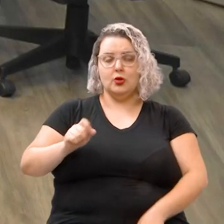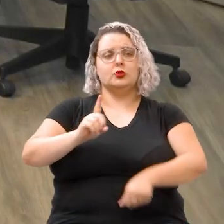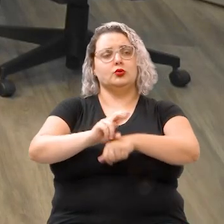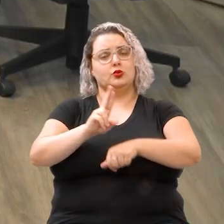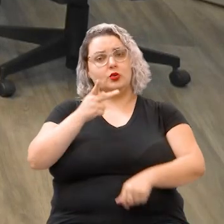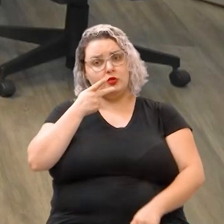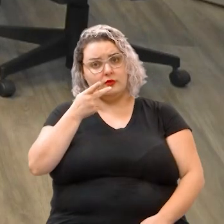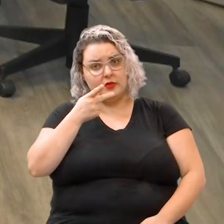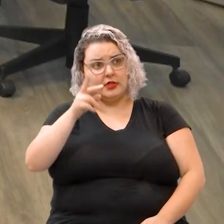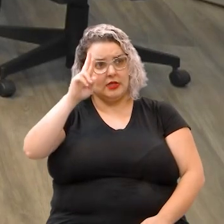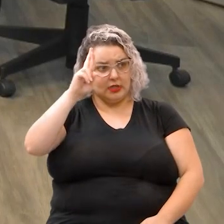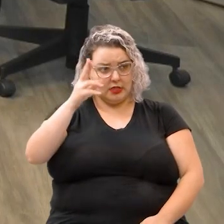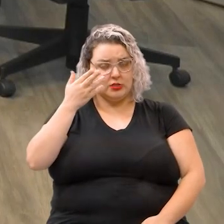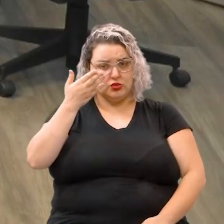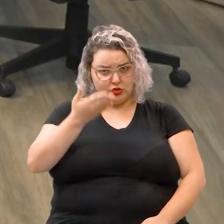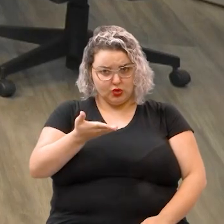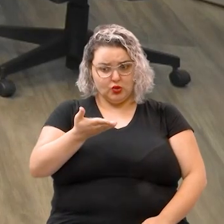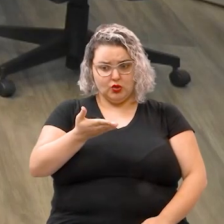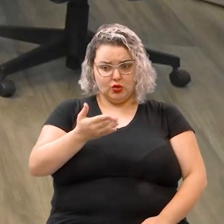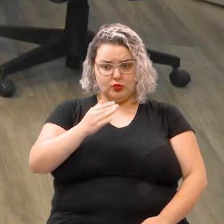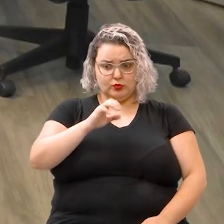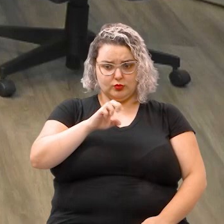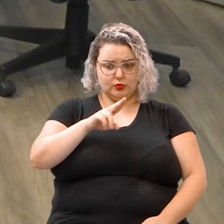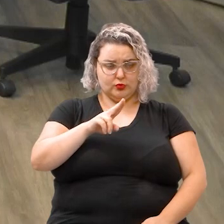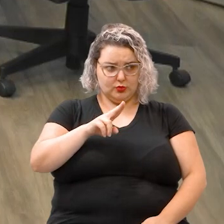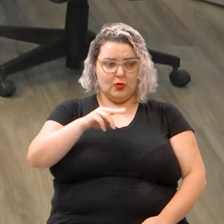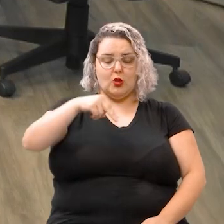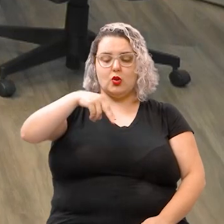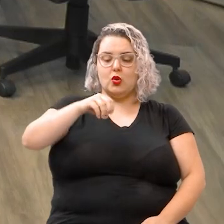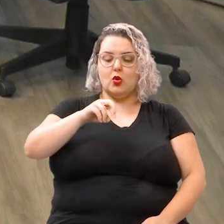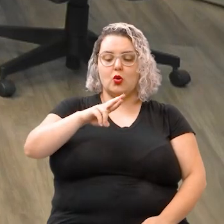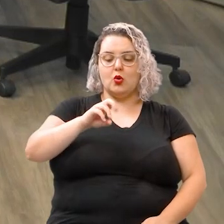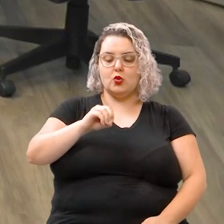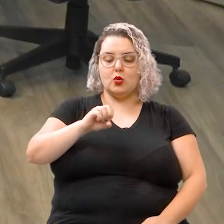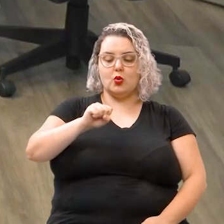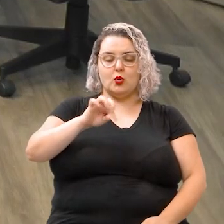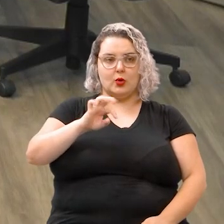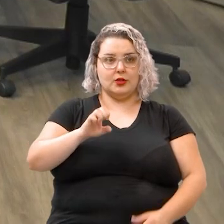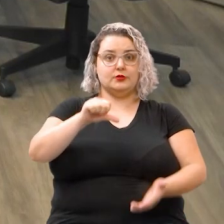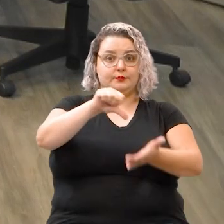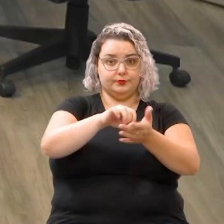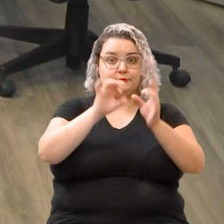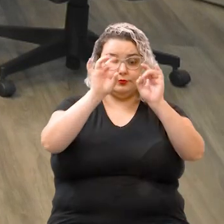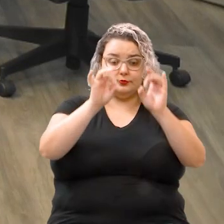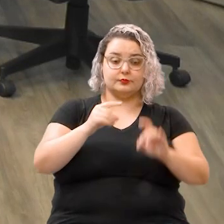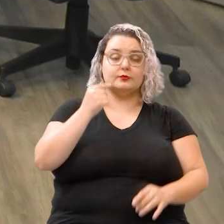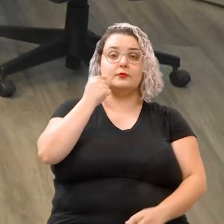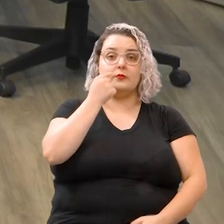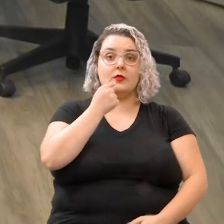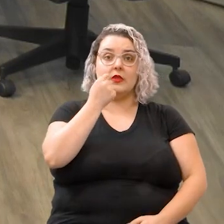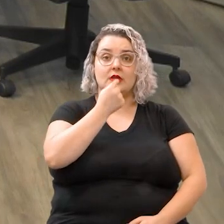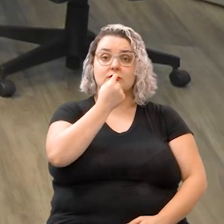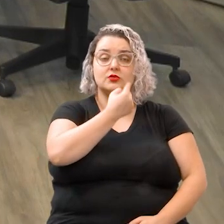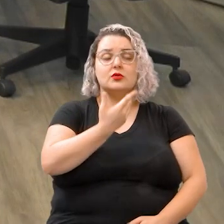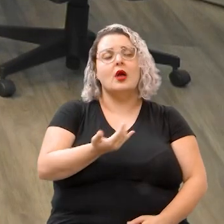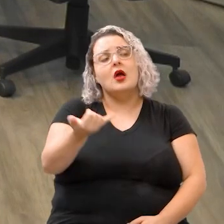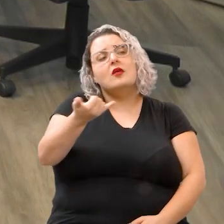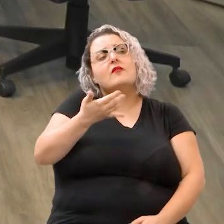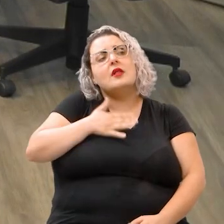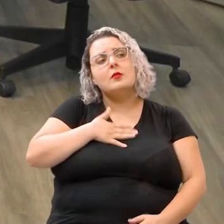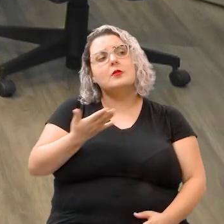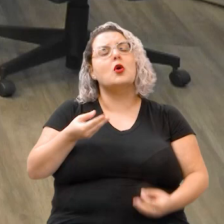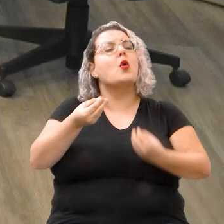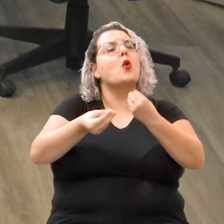no início que a senhora é do CEU Noroeste, né? Que é o Centro de Especialidade Odontológica. Fala para mim como é